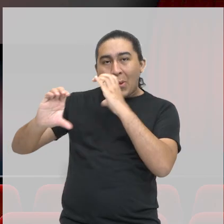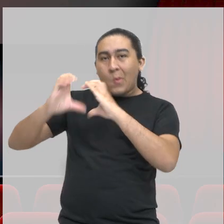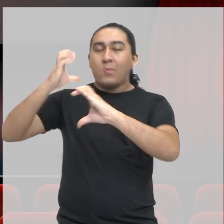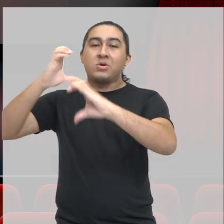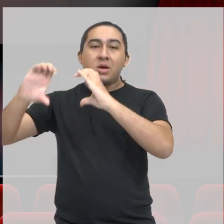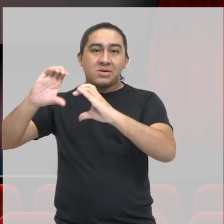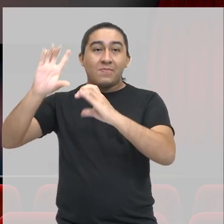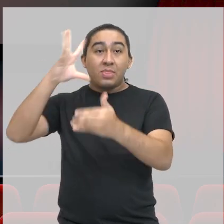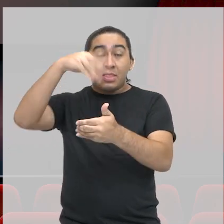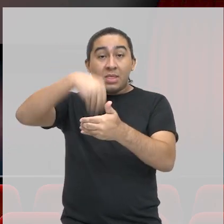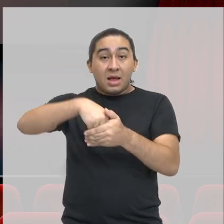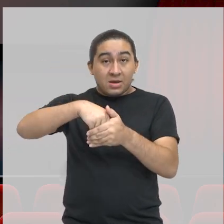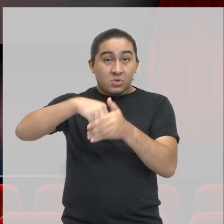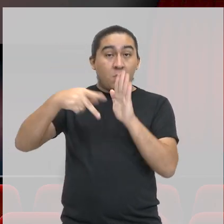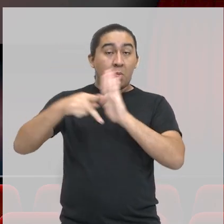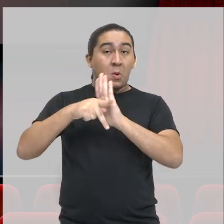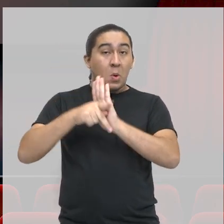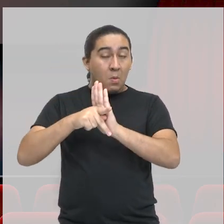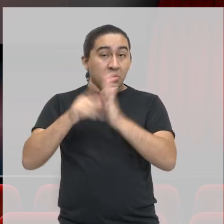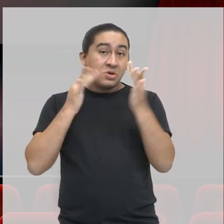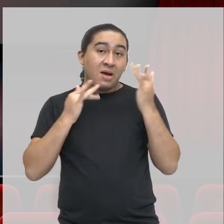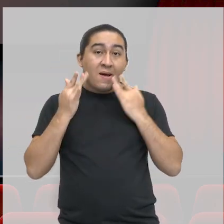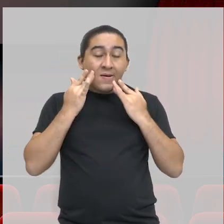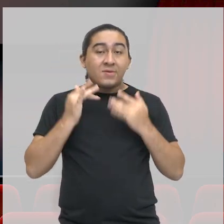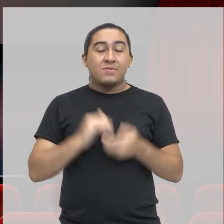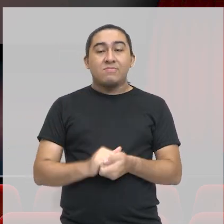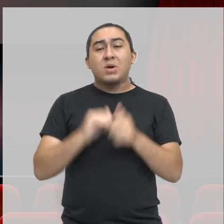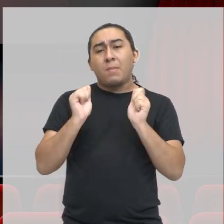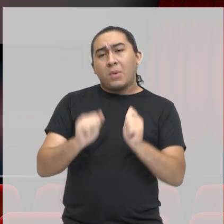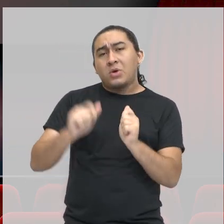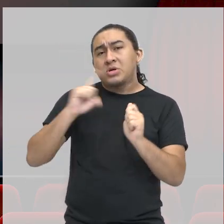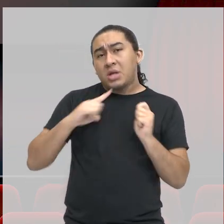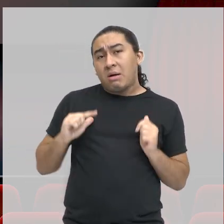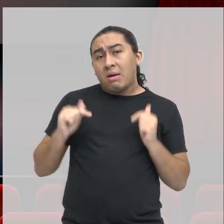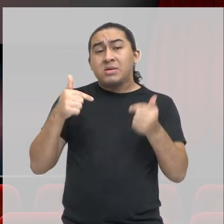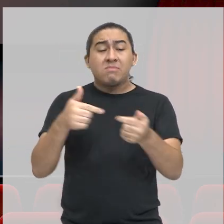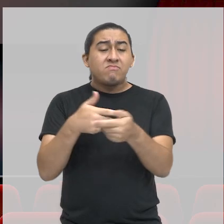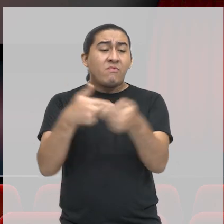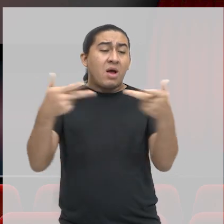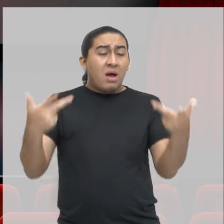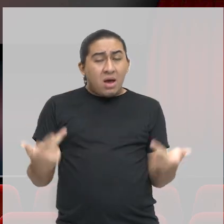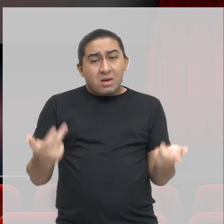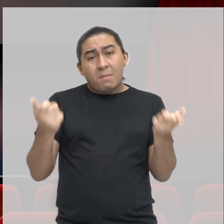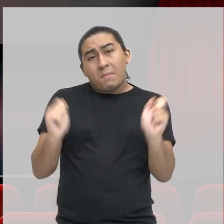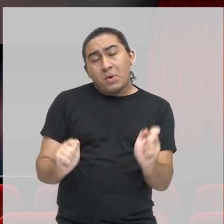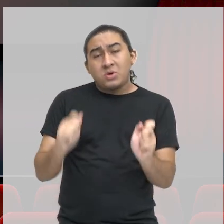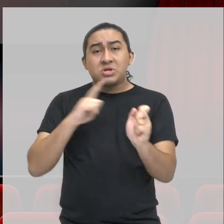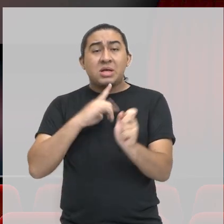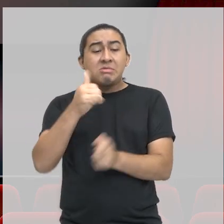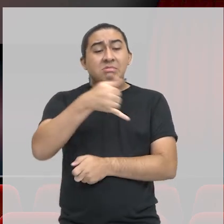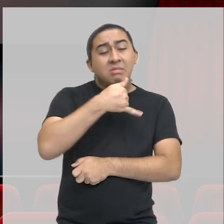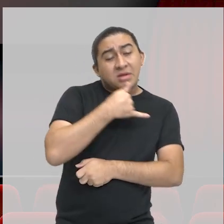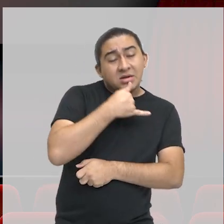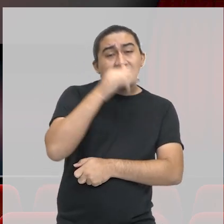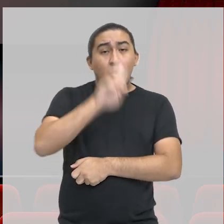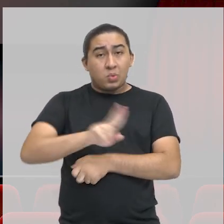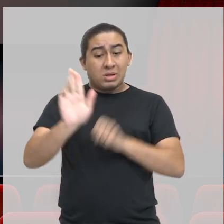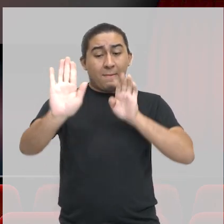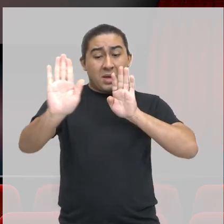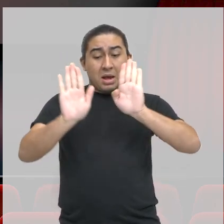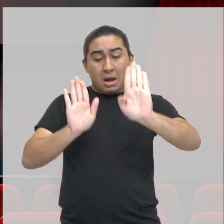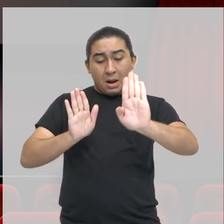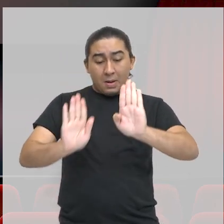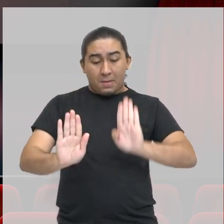os atores, eles podem atuar em vários desses estilos. Eles podem fazer um drama através da mímica,